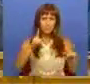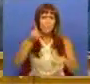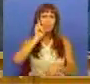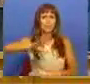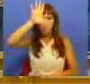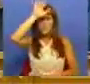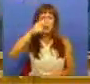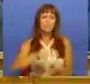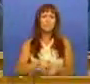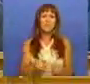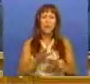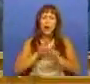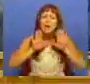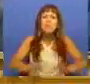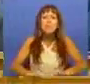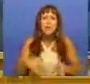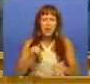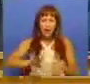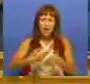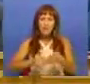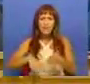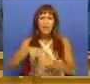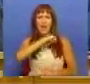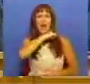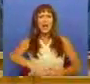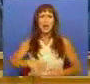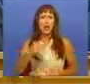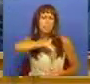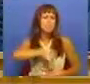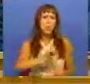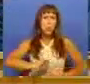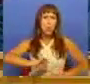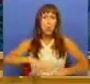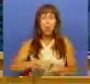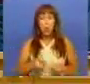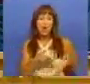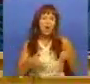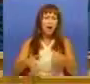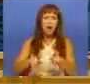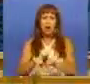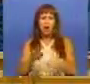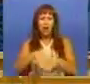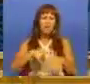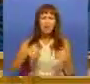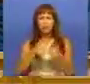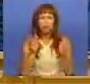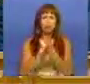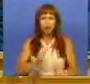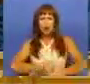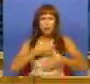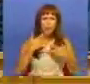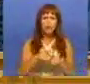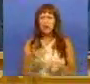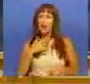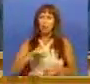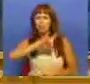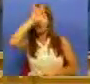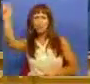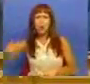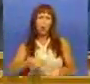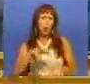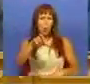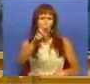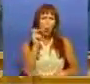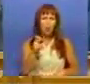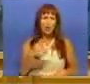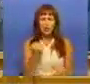Sra. Ministra não suspende a atribuição das licenças sem vencimento, que é o estratagema utilizado por todos os profissionais que se querem ir embora durante 8